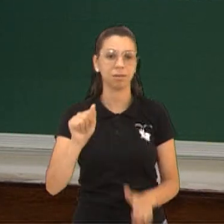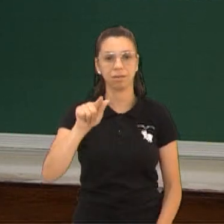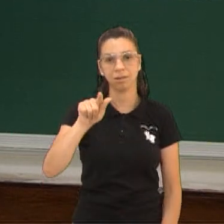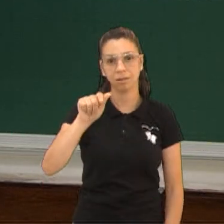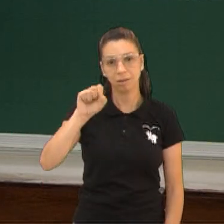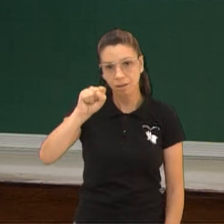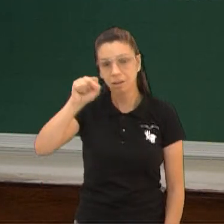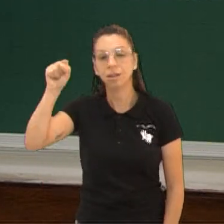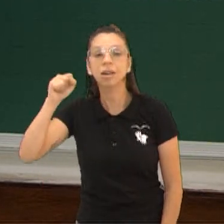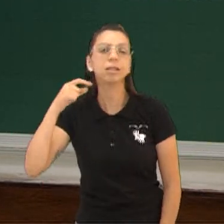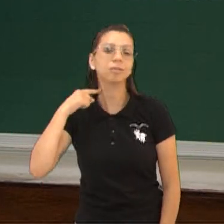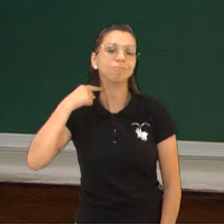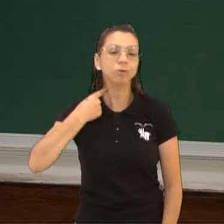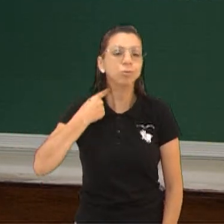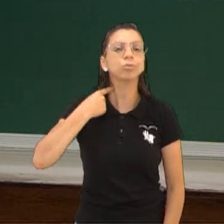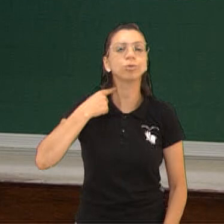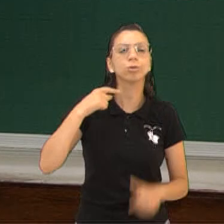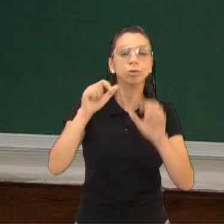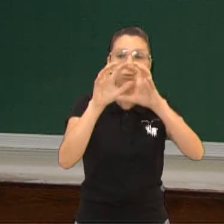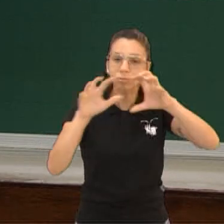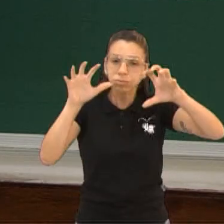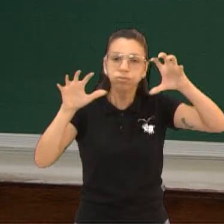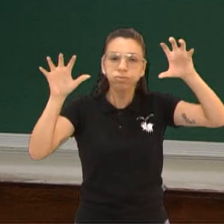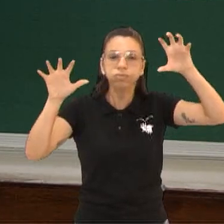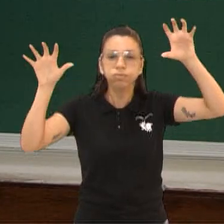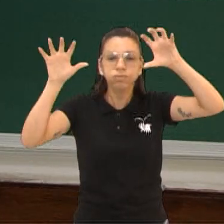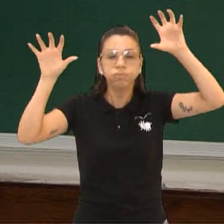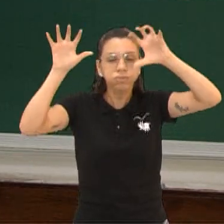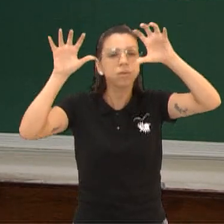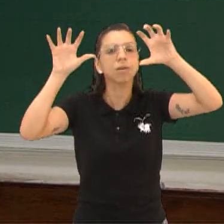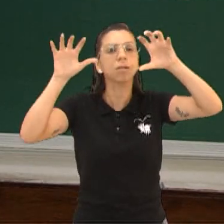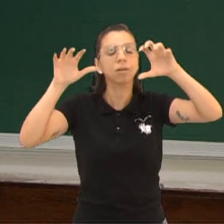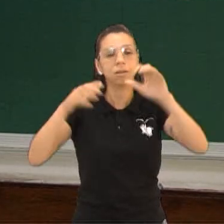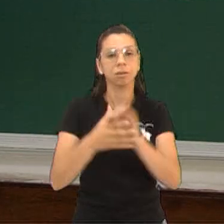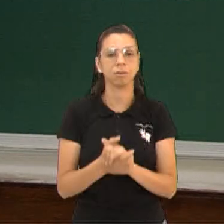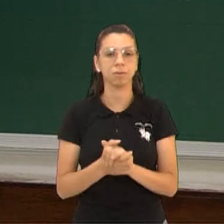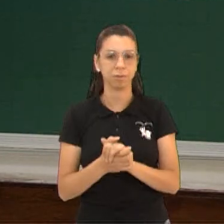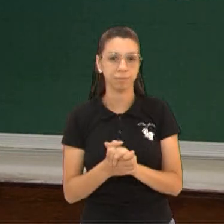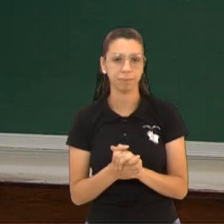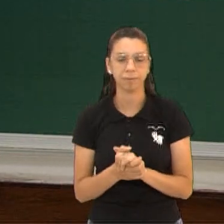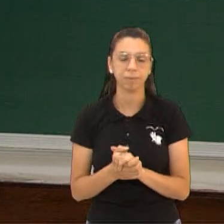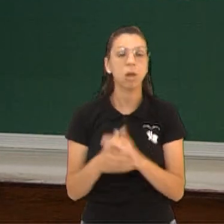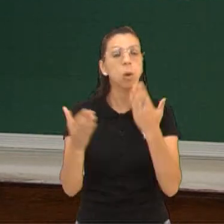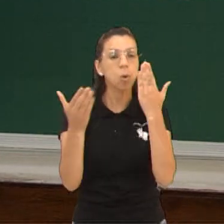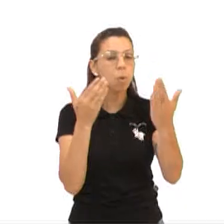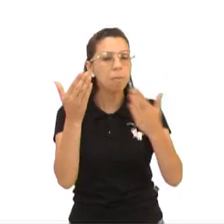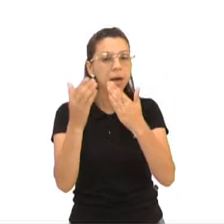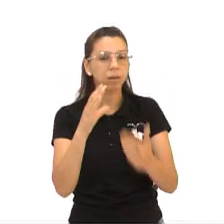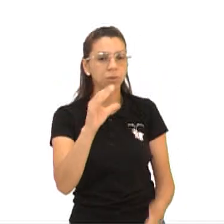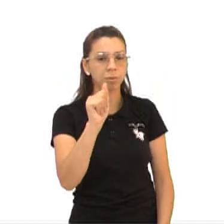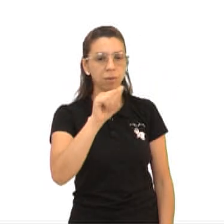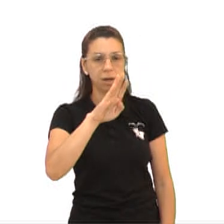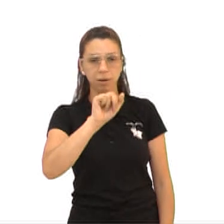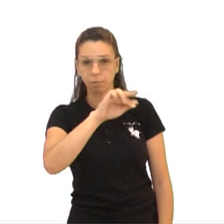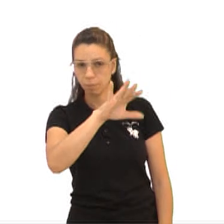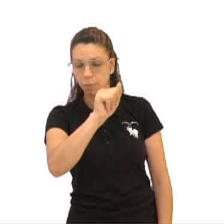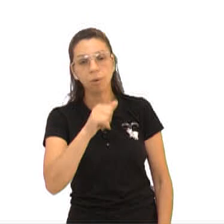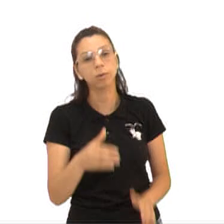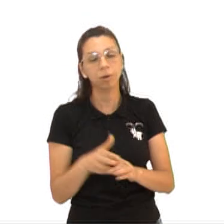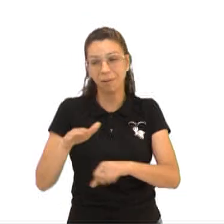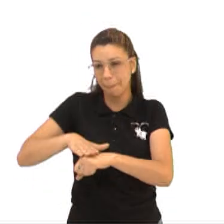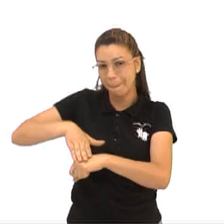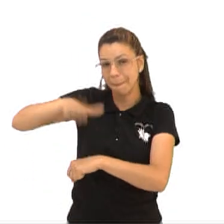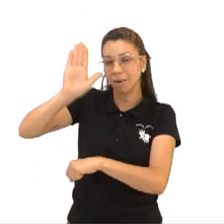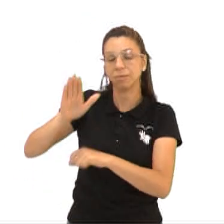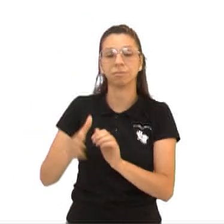gera um efeito estufa muito mais intenso que o carbono, né? Que o CO2, por exemplo. 2020 teve o mês